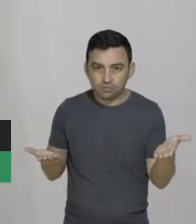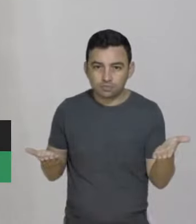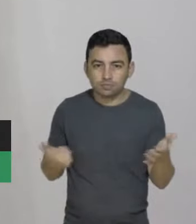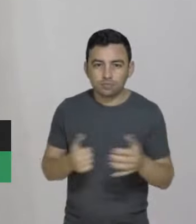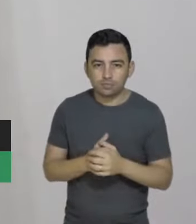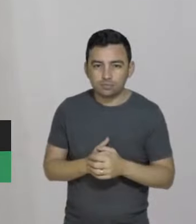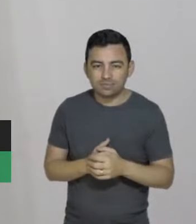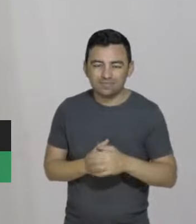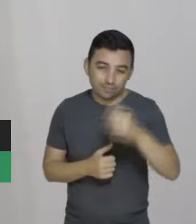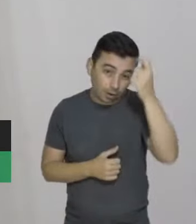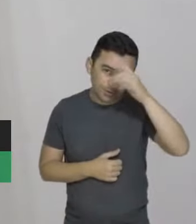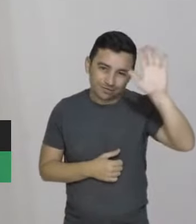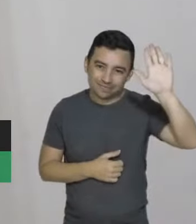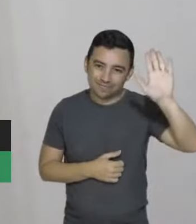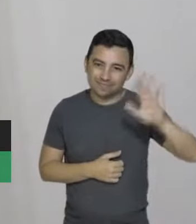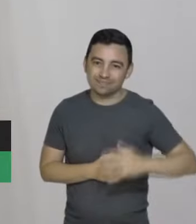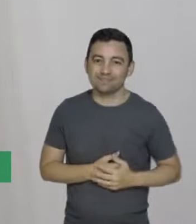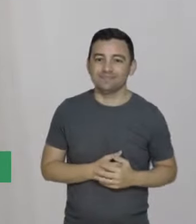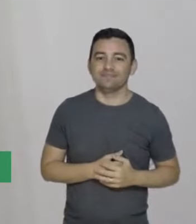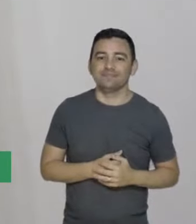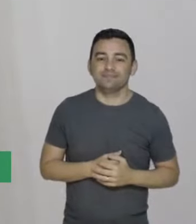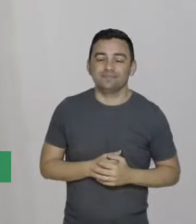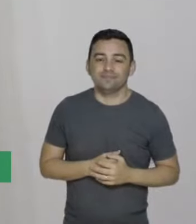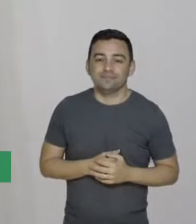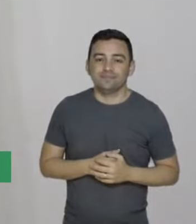deputado Maurício. Queria